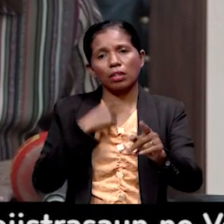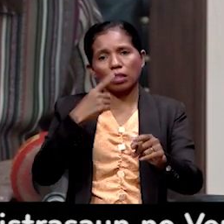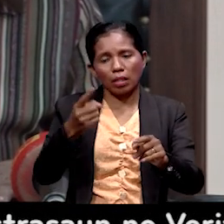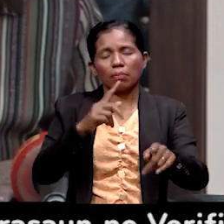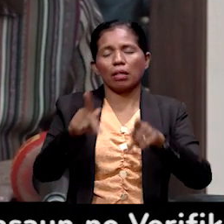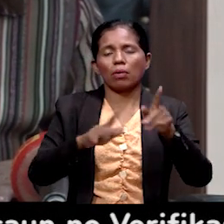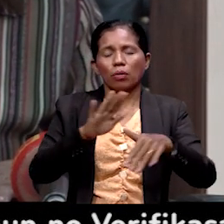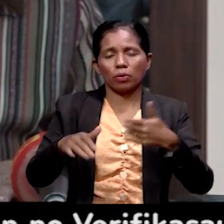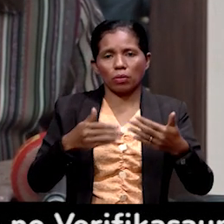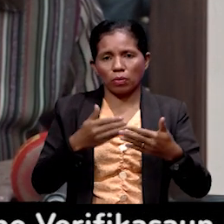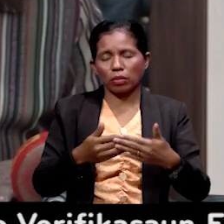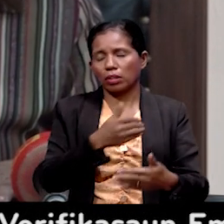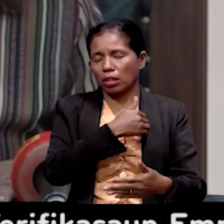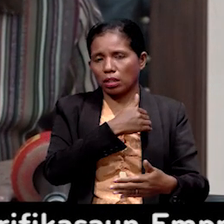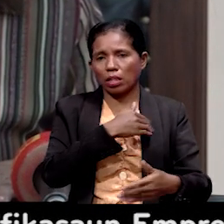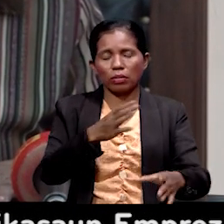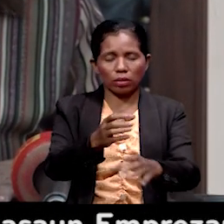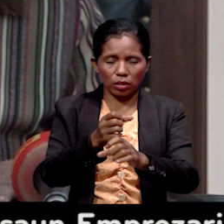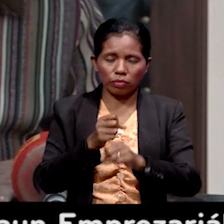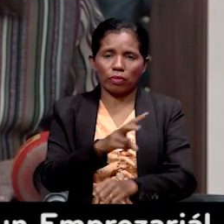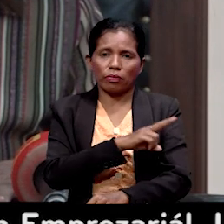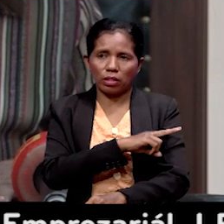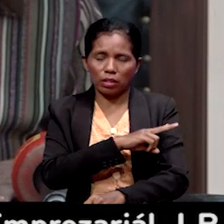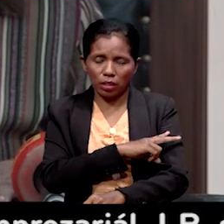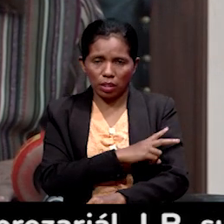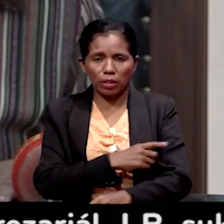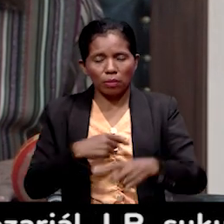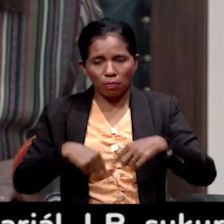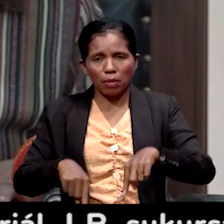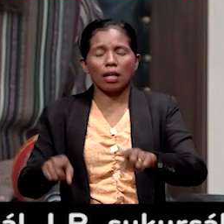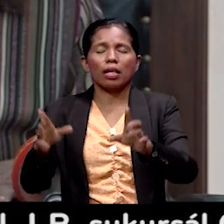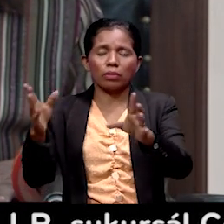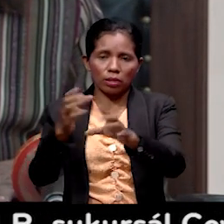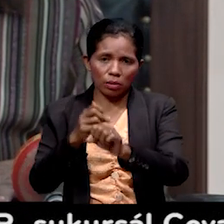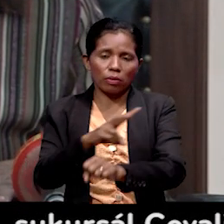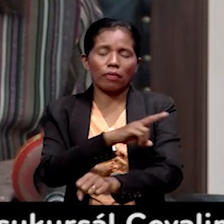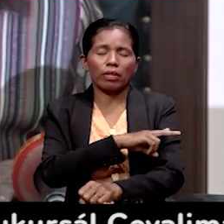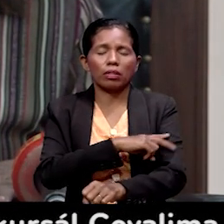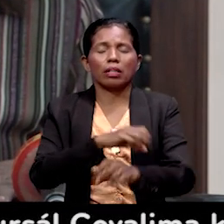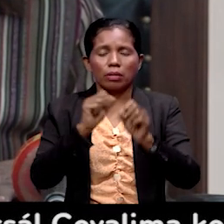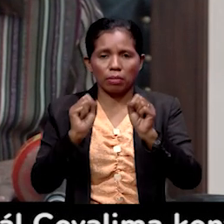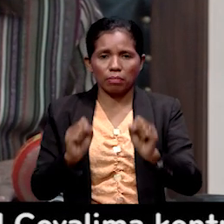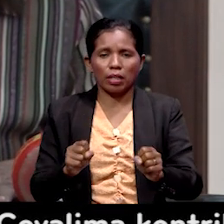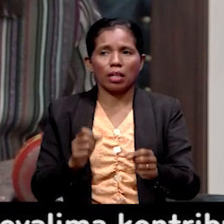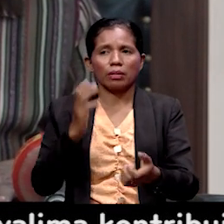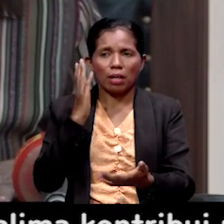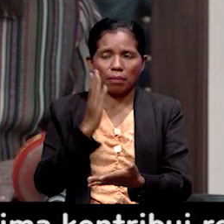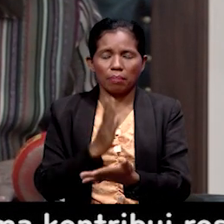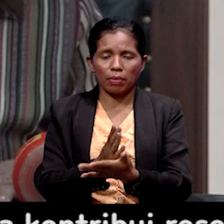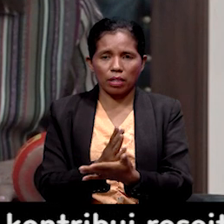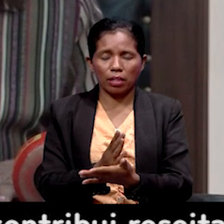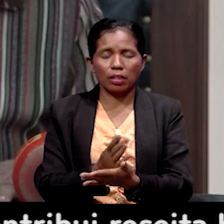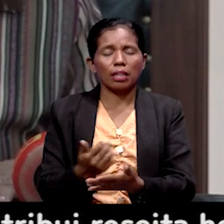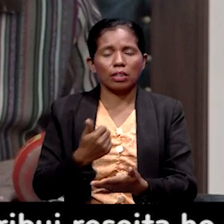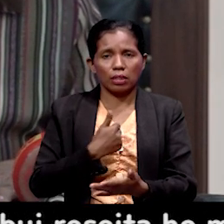nebe mak elegível atusimu sira ne vacina pode bele provene sira ne